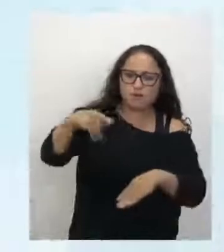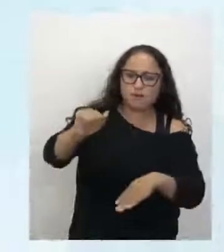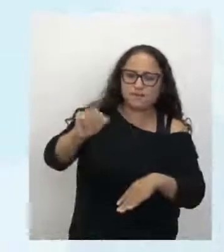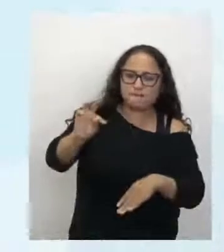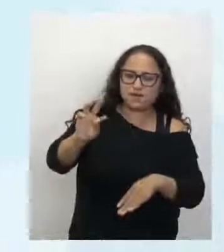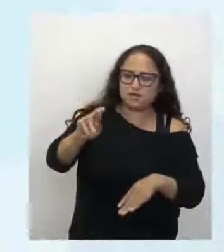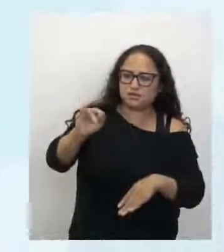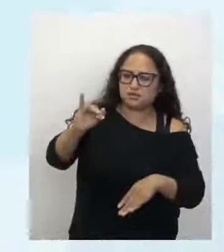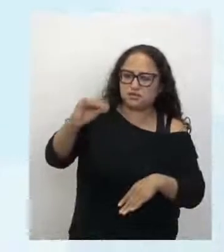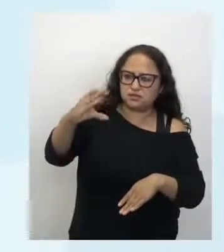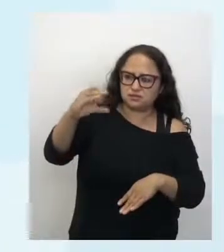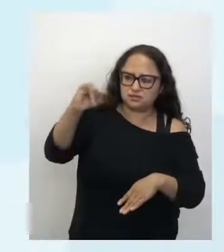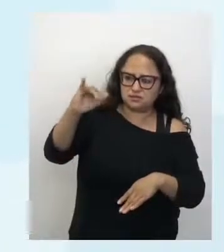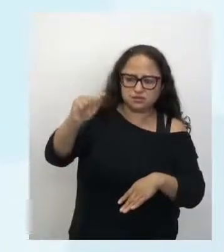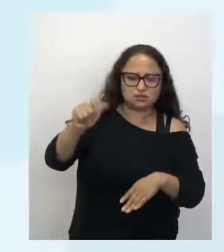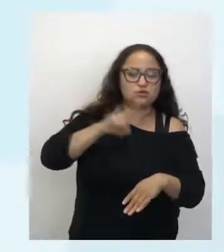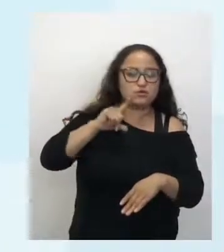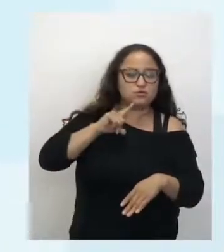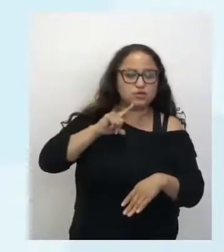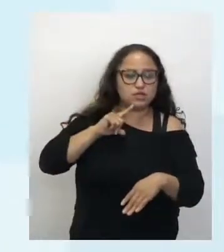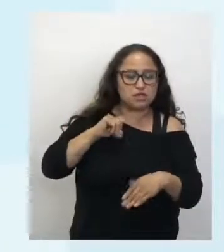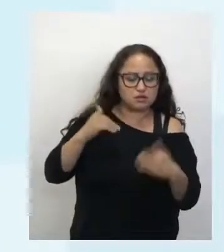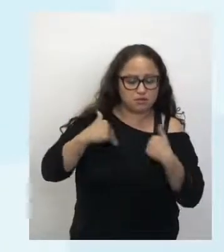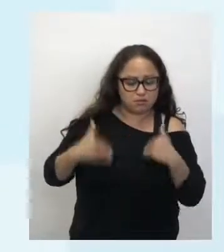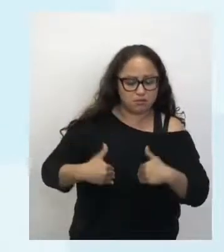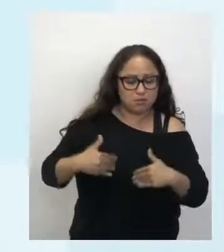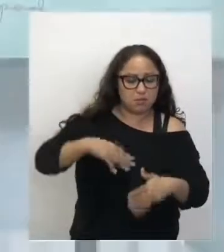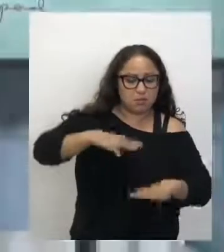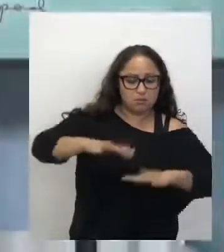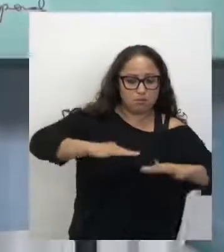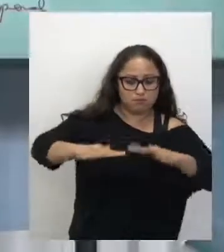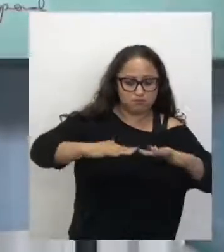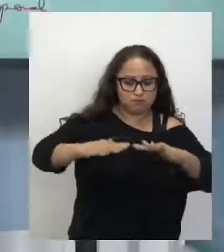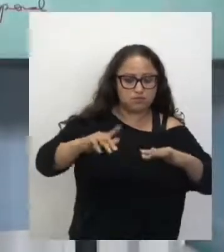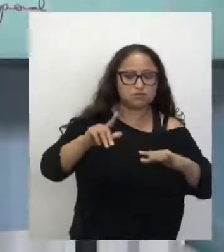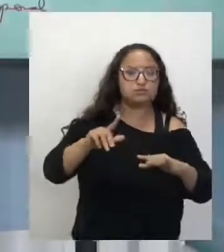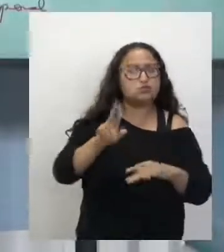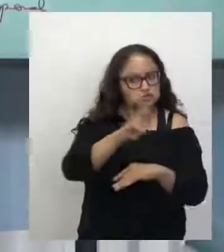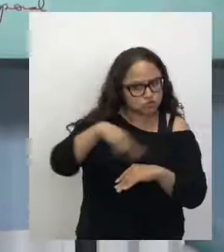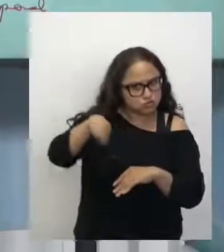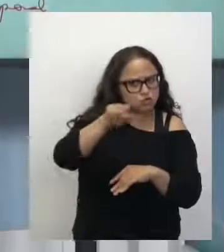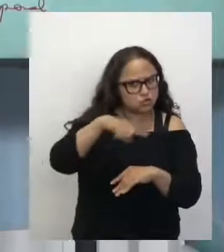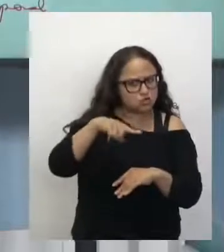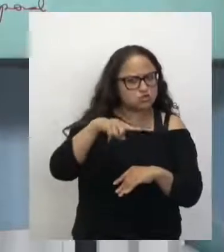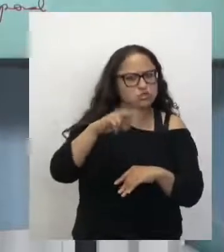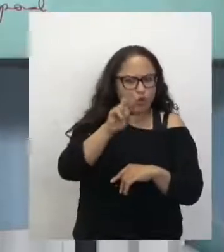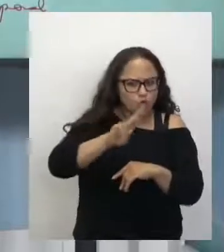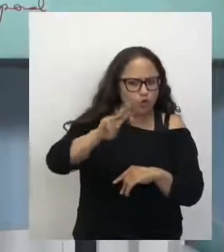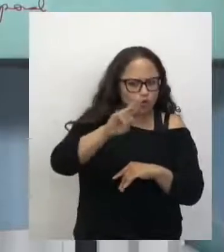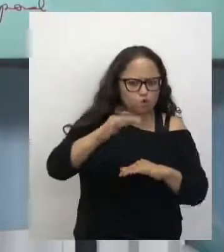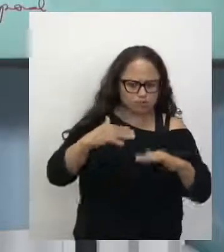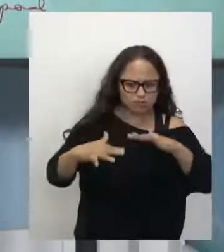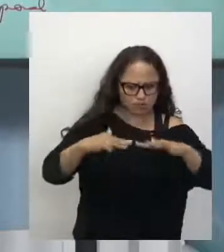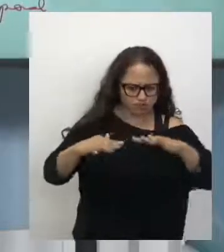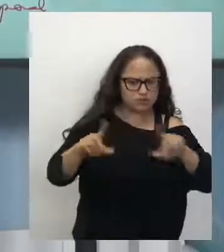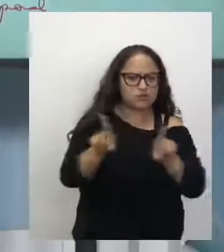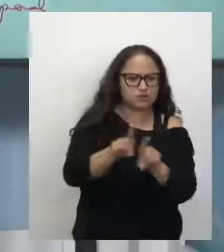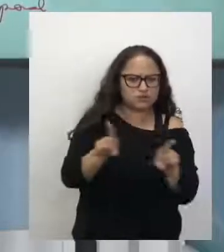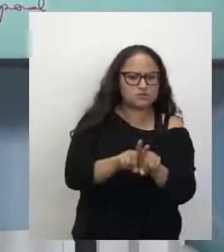né? Que a gente também utiliza, tá nas artes cênicas, tá, gente? No teatro a gente também utiliza a coreografia quando a gente tem musicais, tá